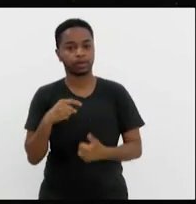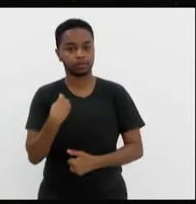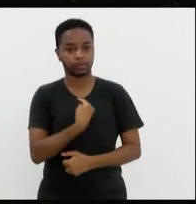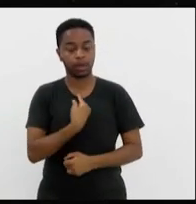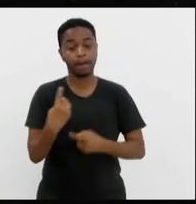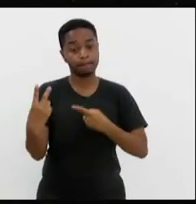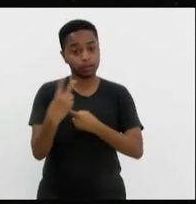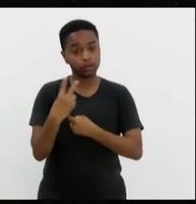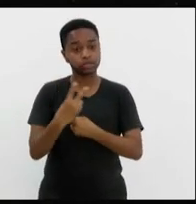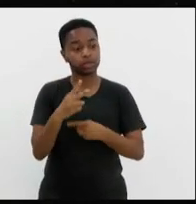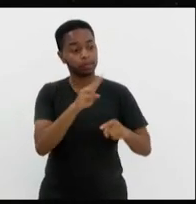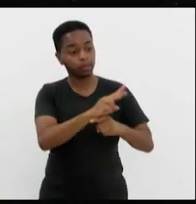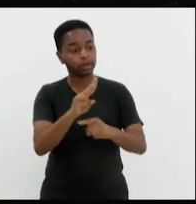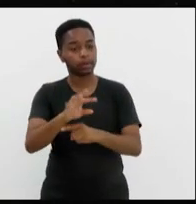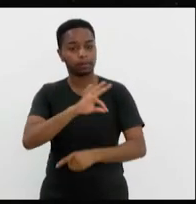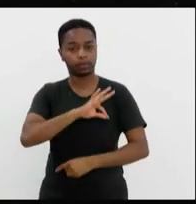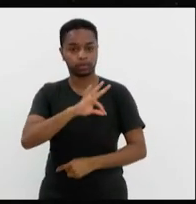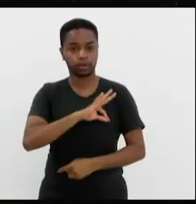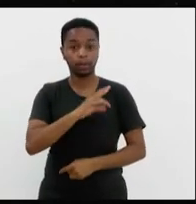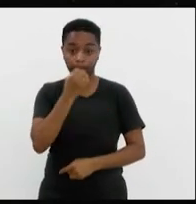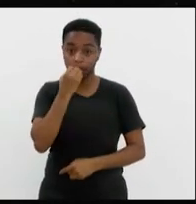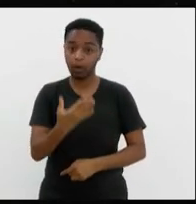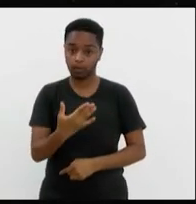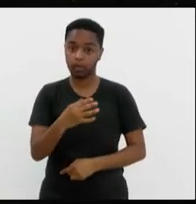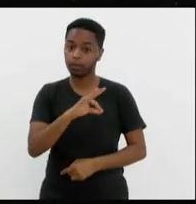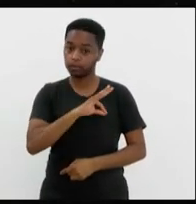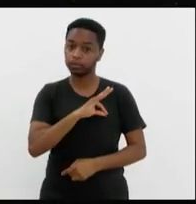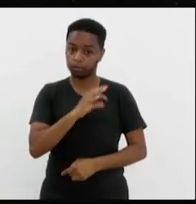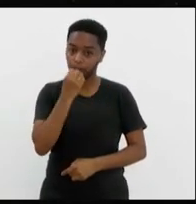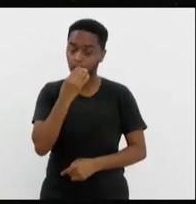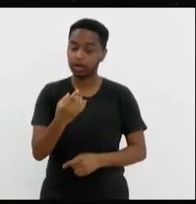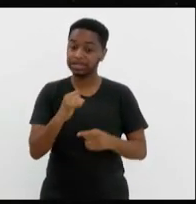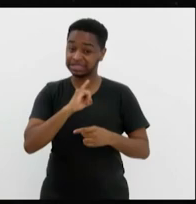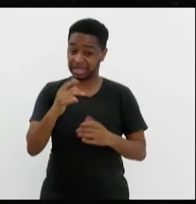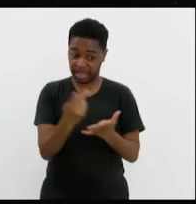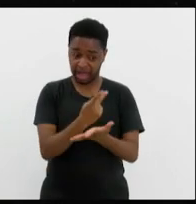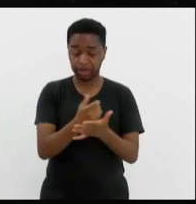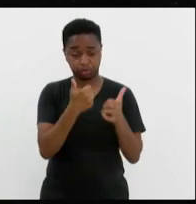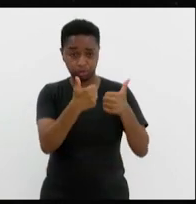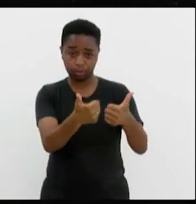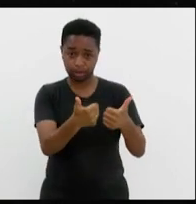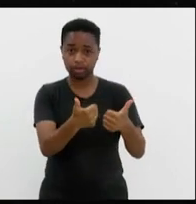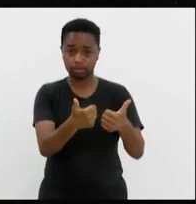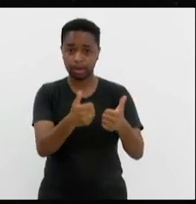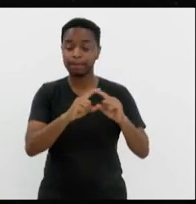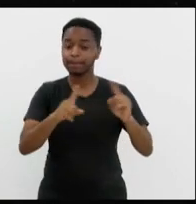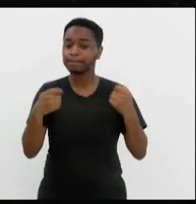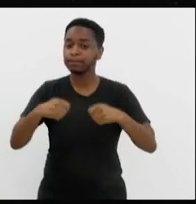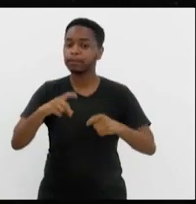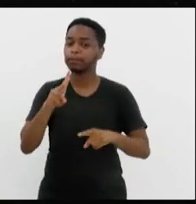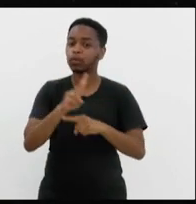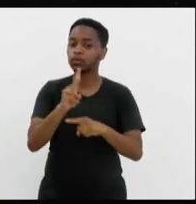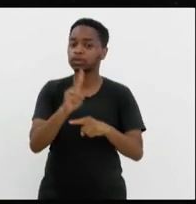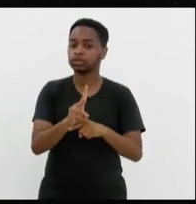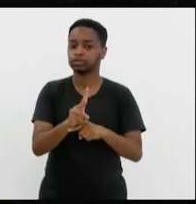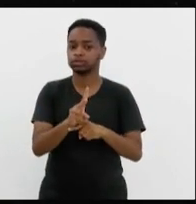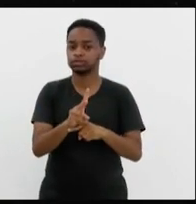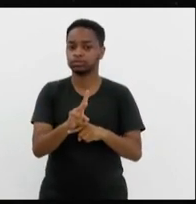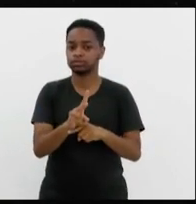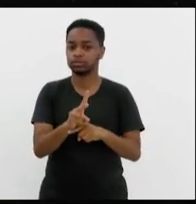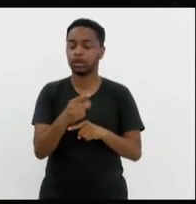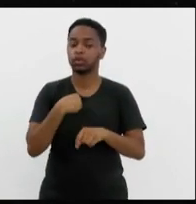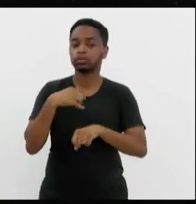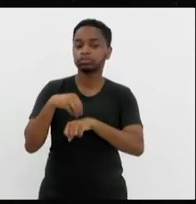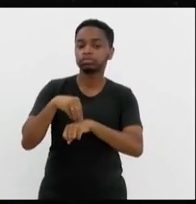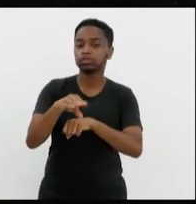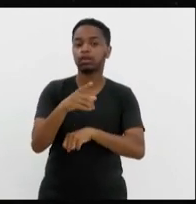os nossos policiais, os bons policiais, aqueles que andarem errado, tudo bem, mas temos que proteger. E eu deixo só um recado